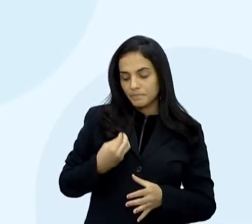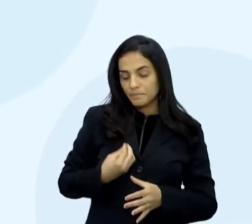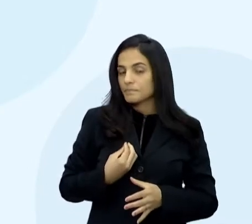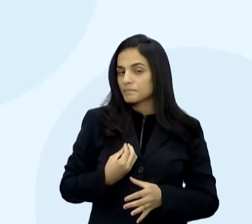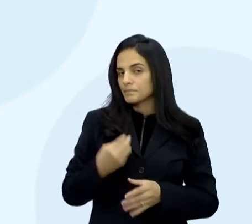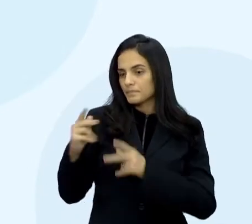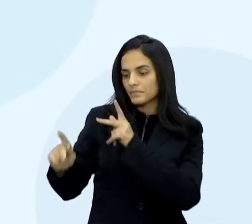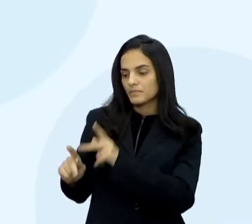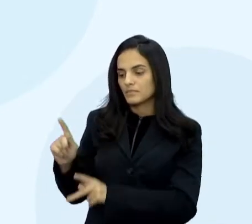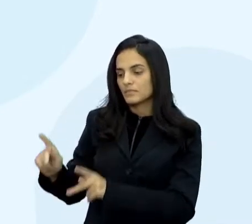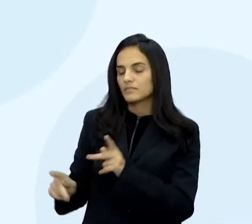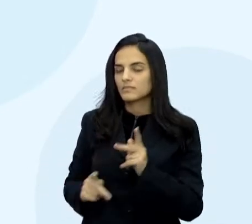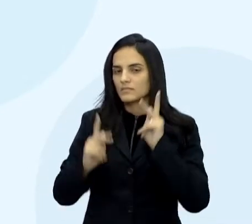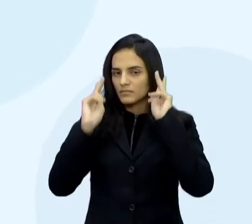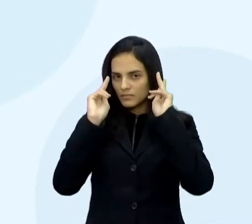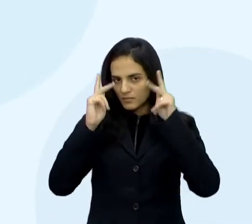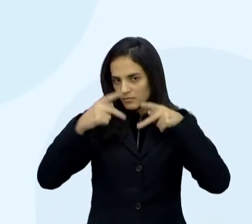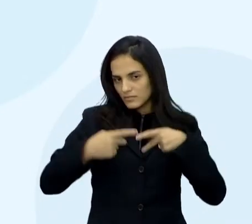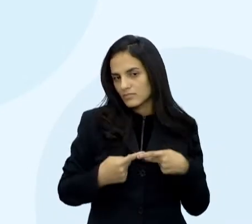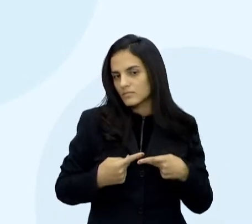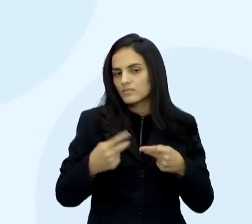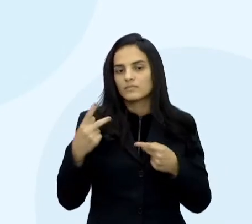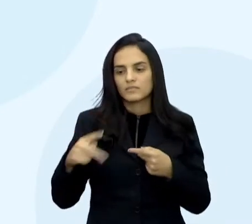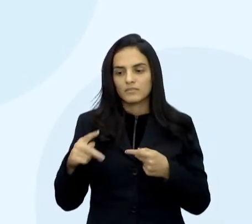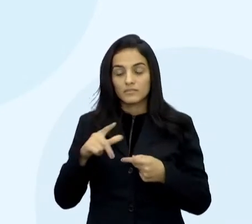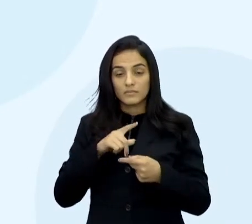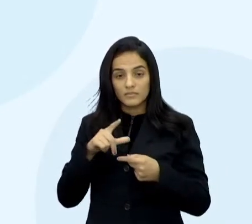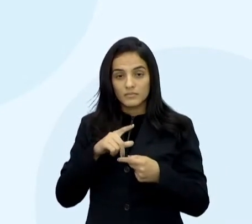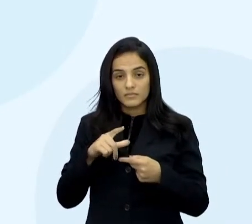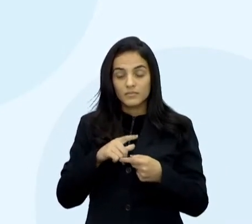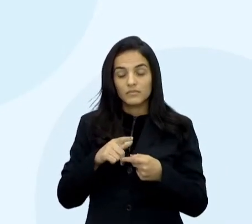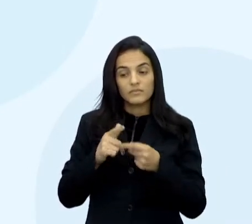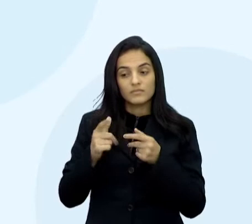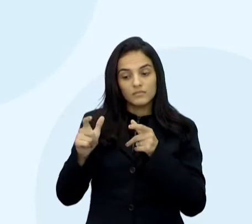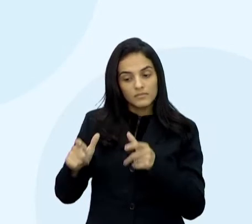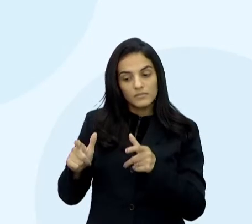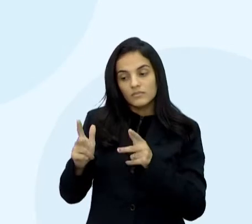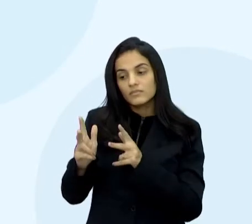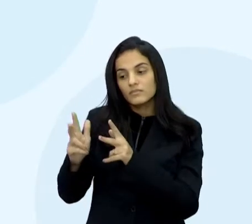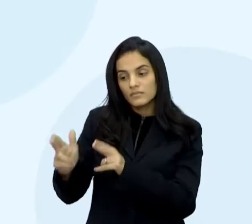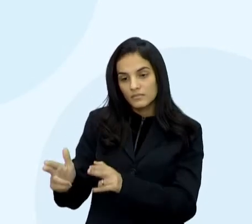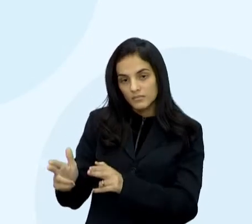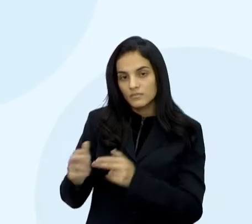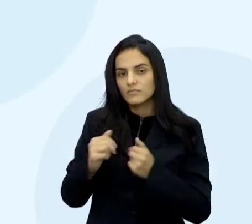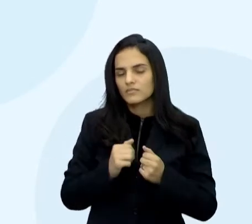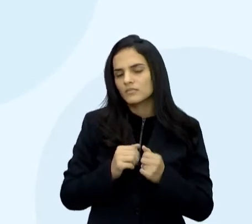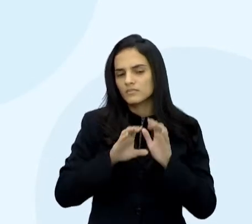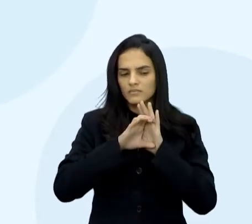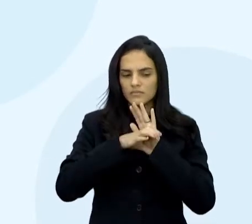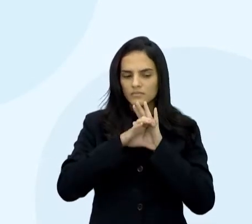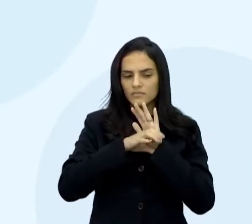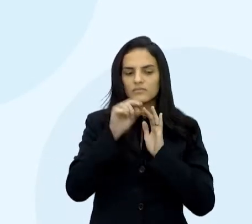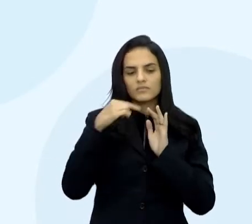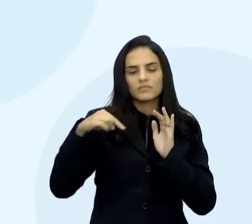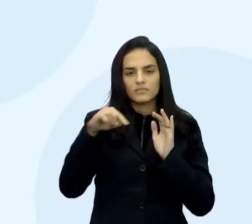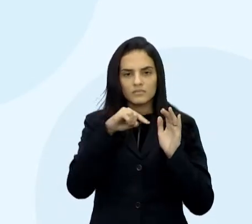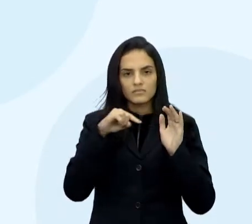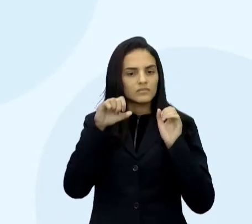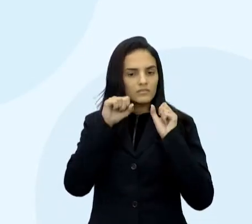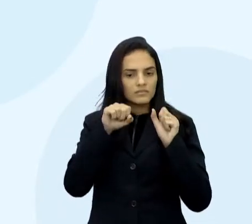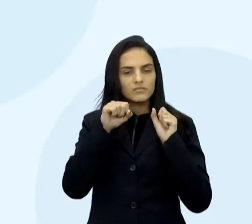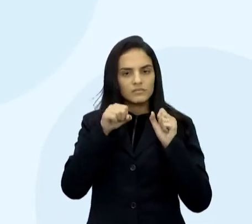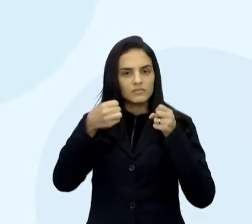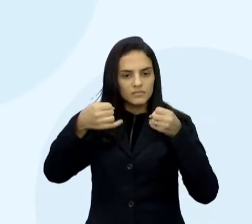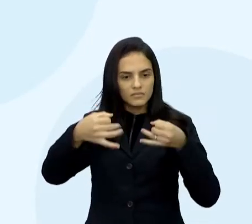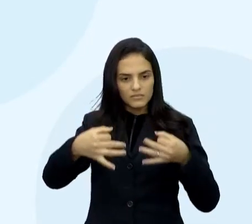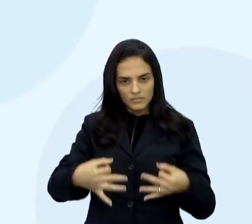das populações humanas que estão inseridas no mesmo. Nesse contexto, podemos destacar desde